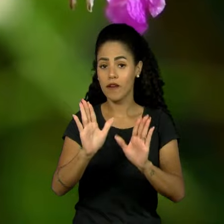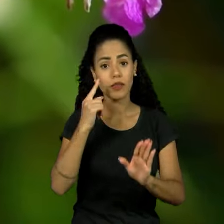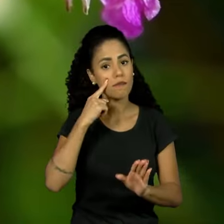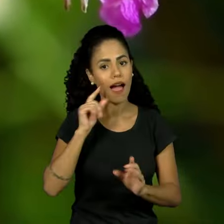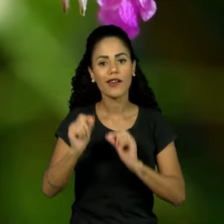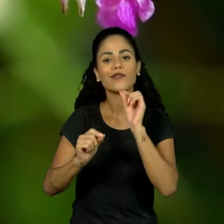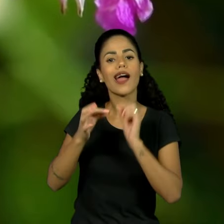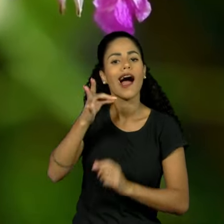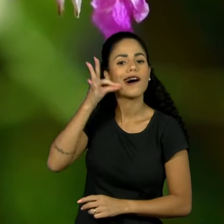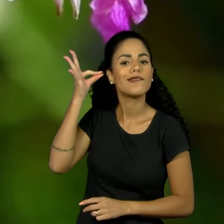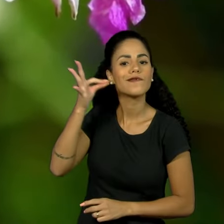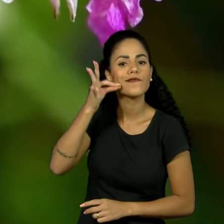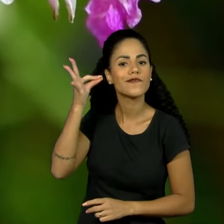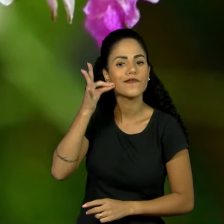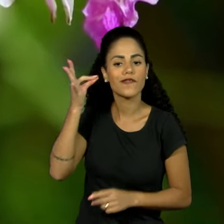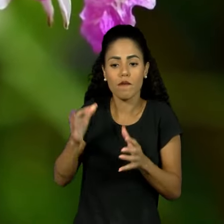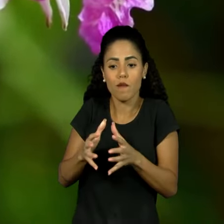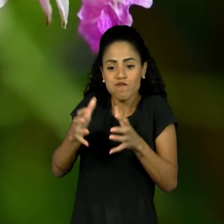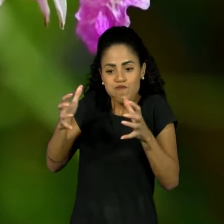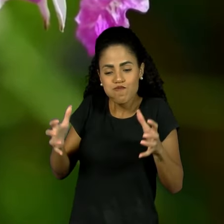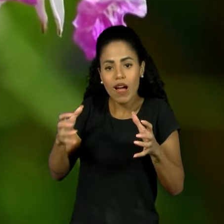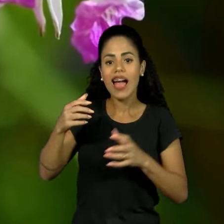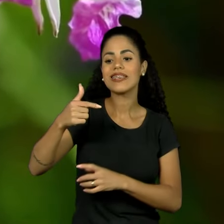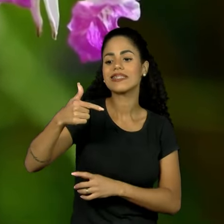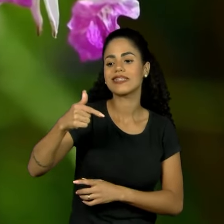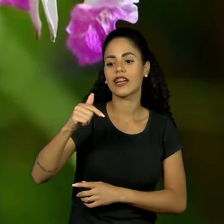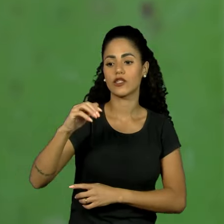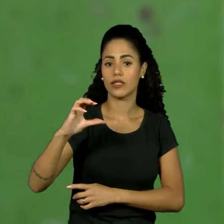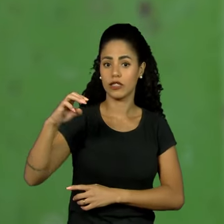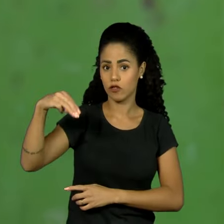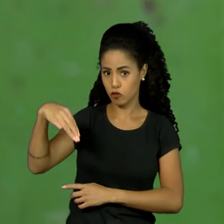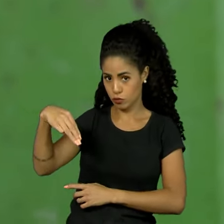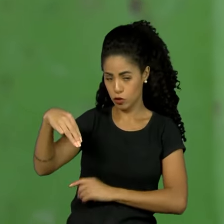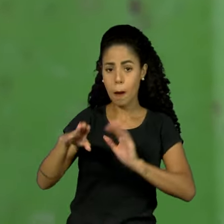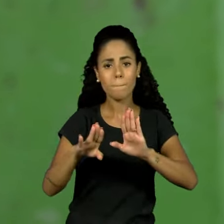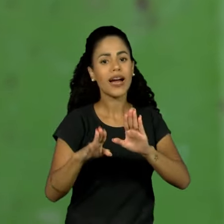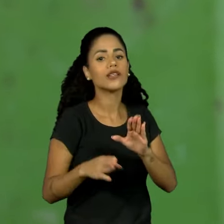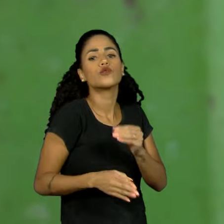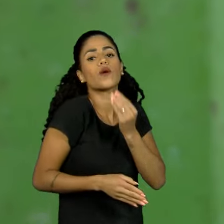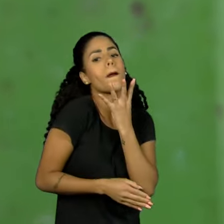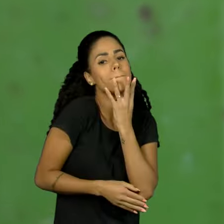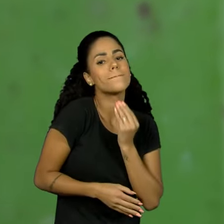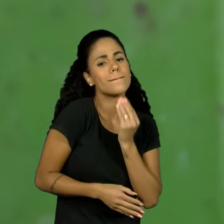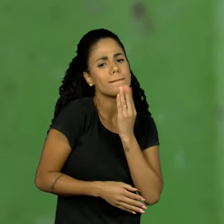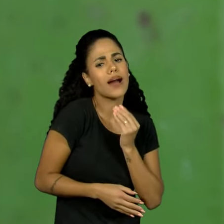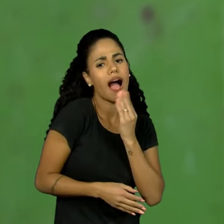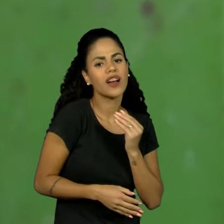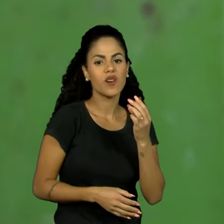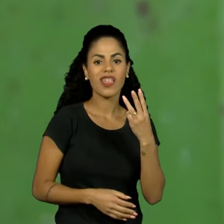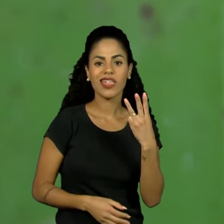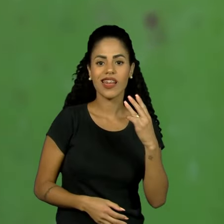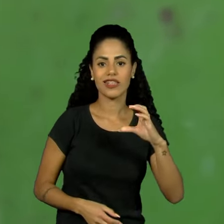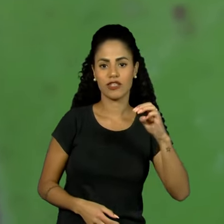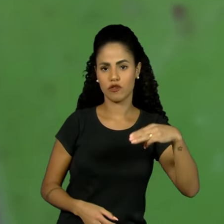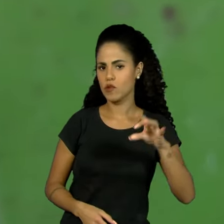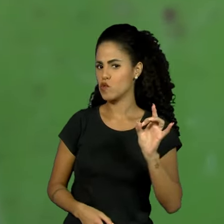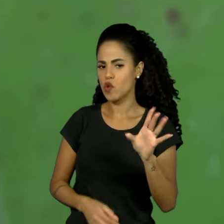fêmeas são mais vistosas e chegam a 7 centímetros. Já os machos não chegam a 3.